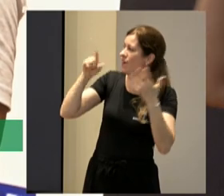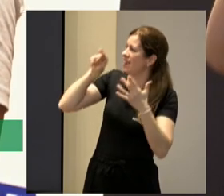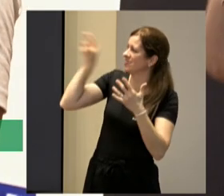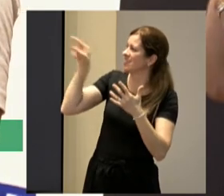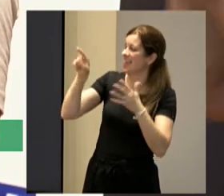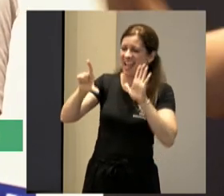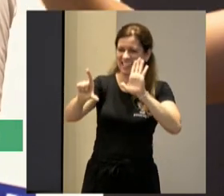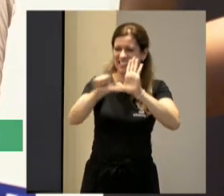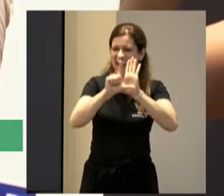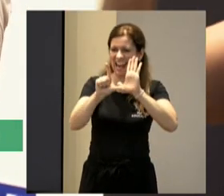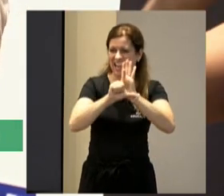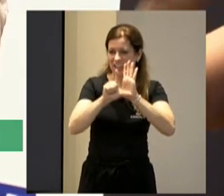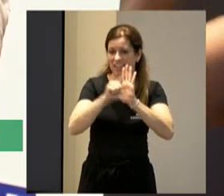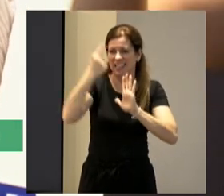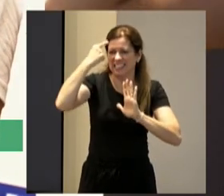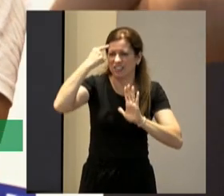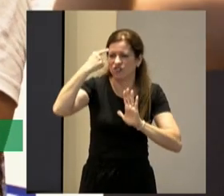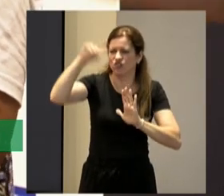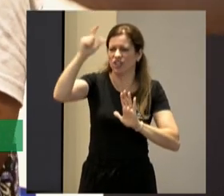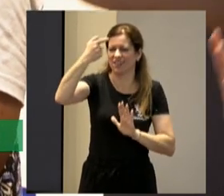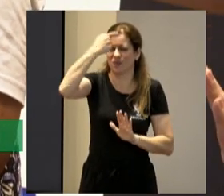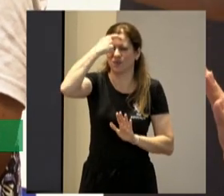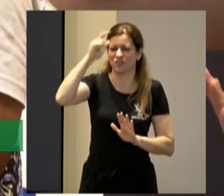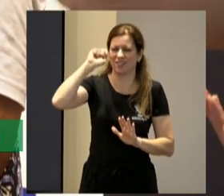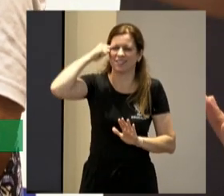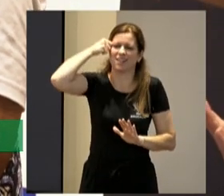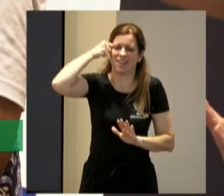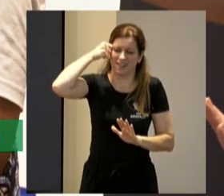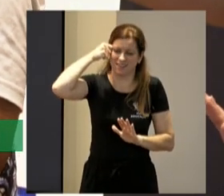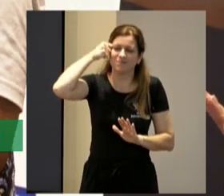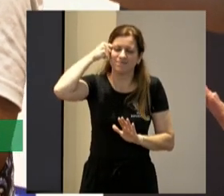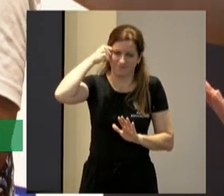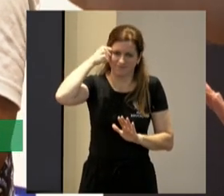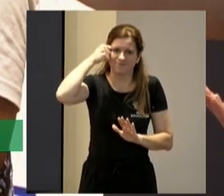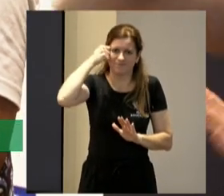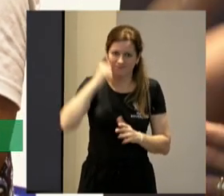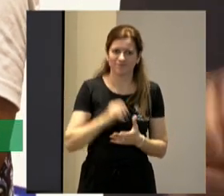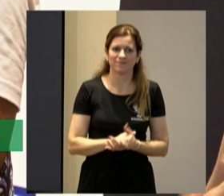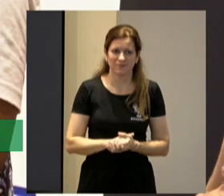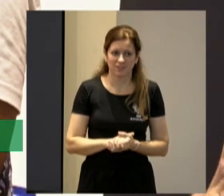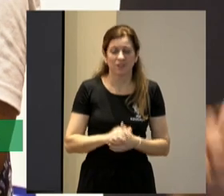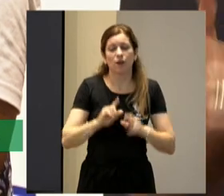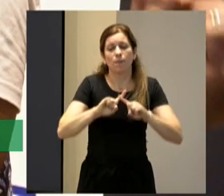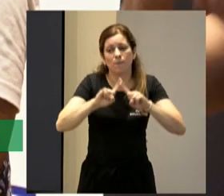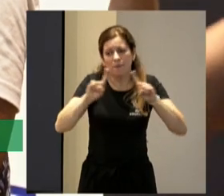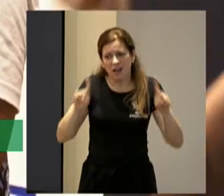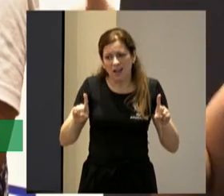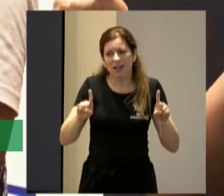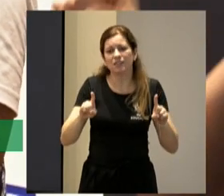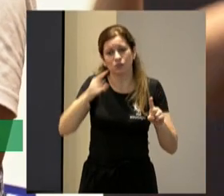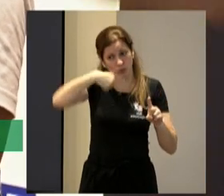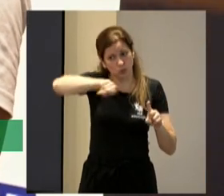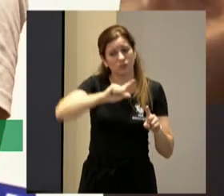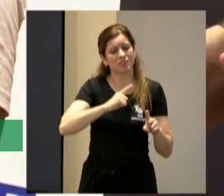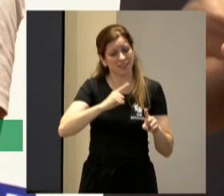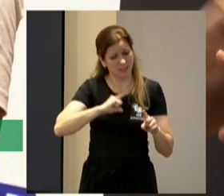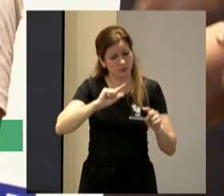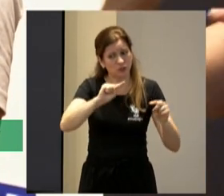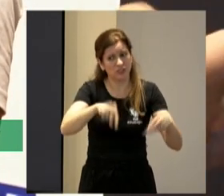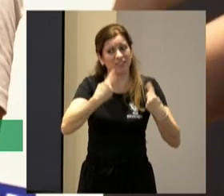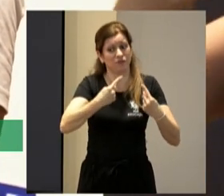4.446, e celebramos o Dia da Consciência Negra. Contudo, ainda temos um profundo e agudo desafio na